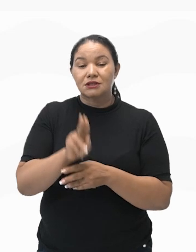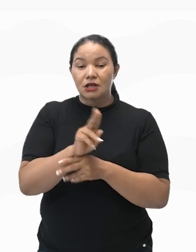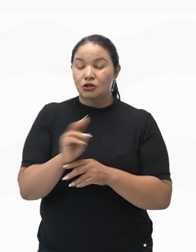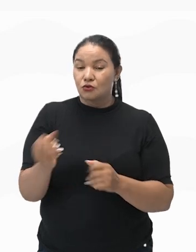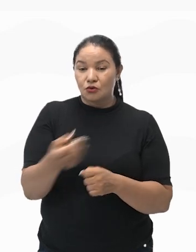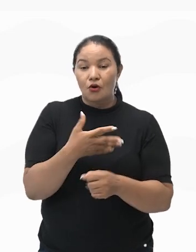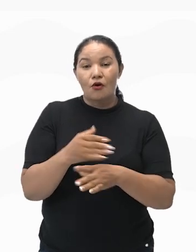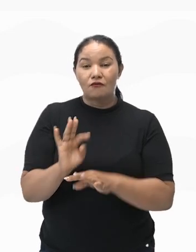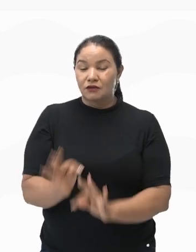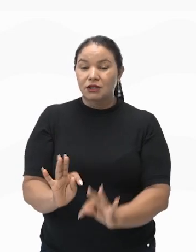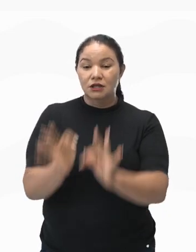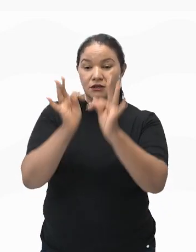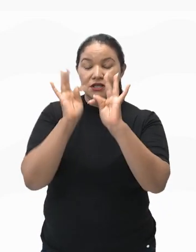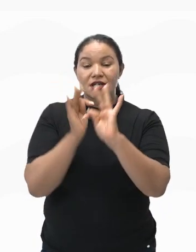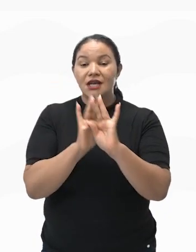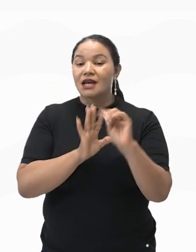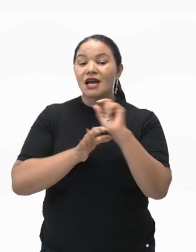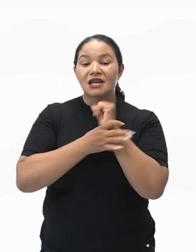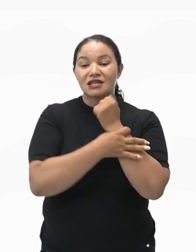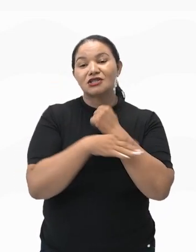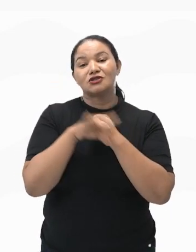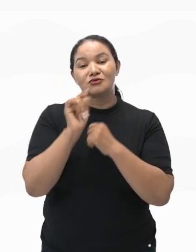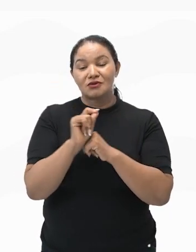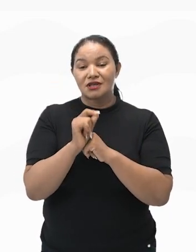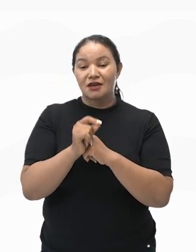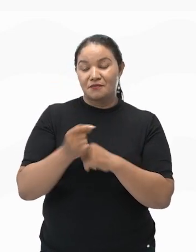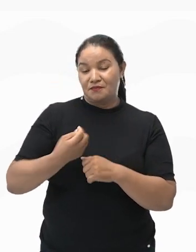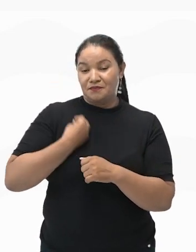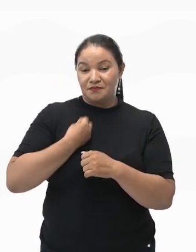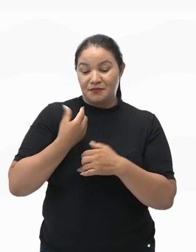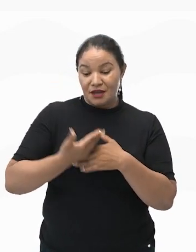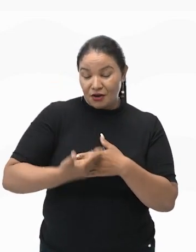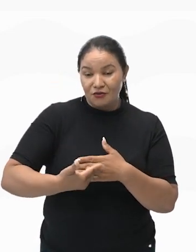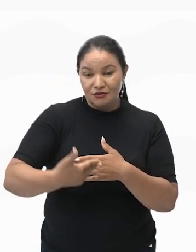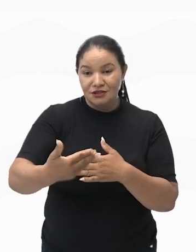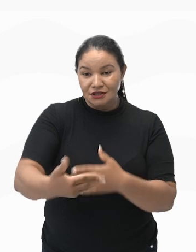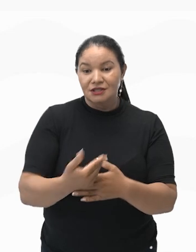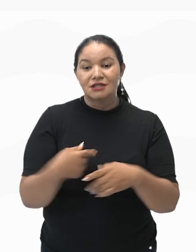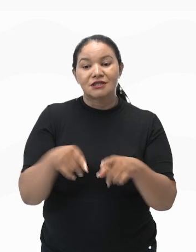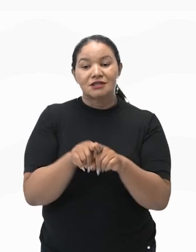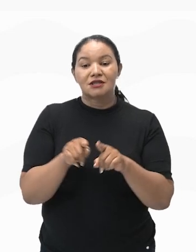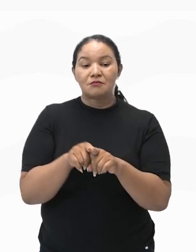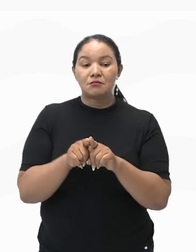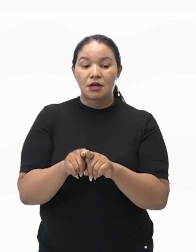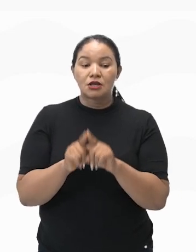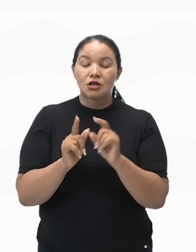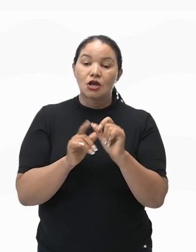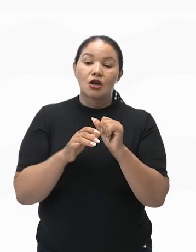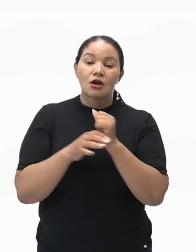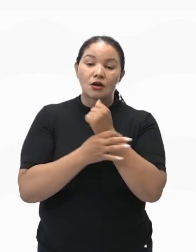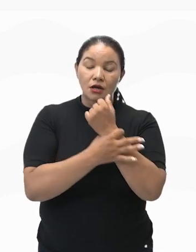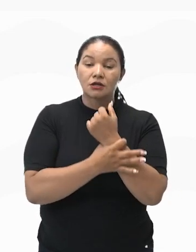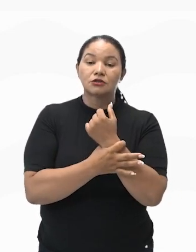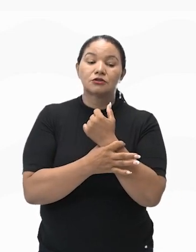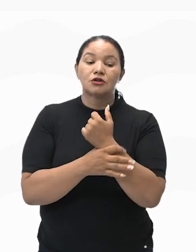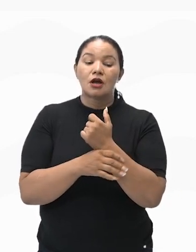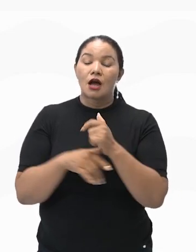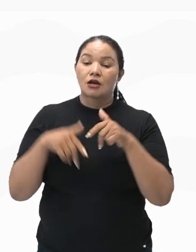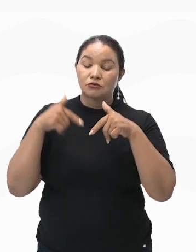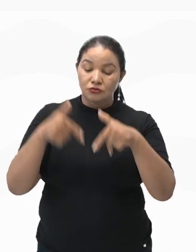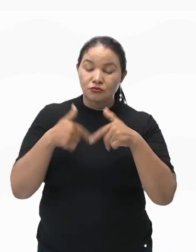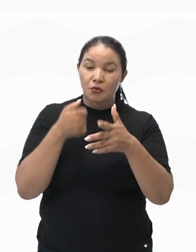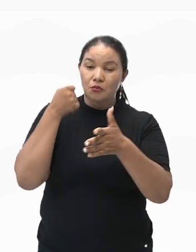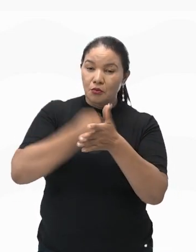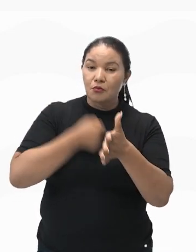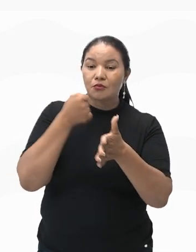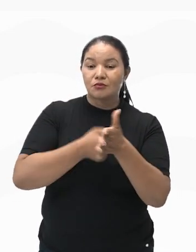novas tecnologias, garantem a continuidade desta militância, dessa busca por direito. E isso gera, às